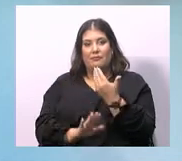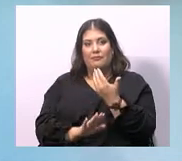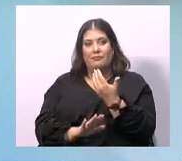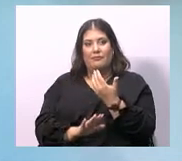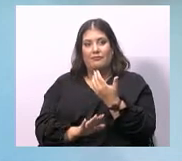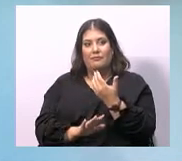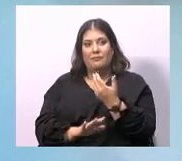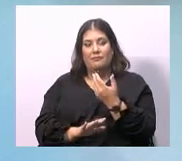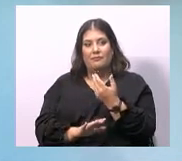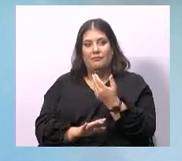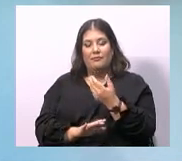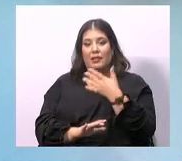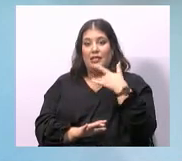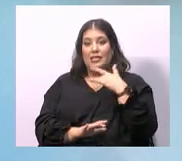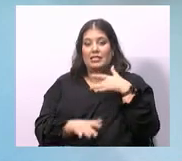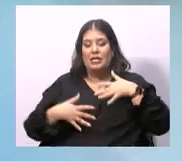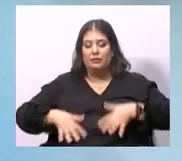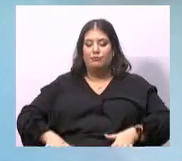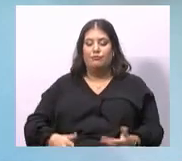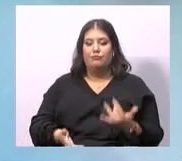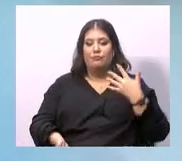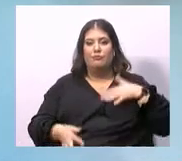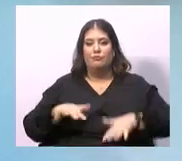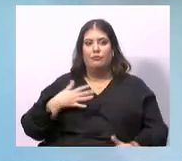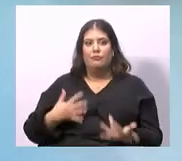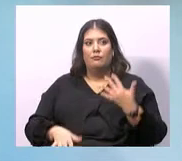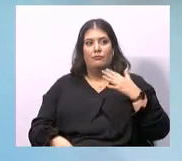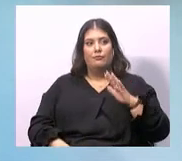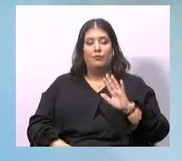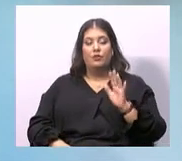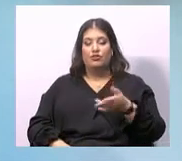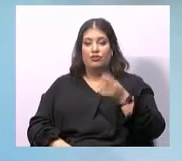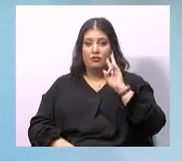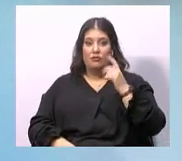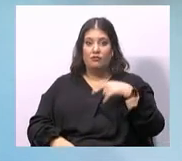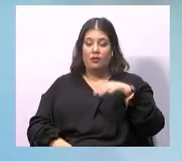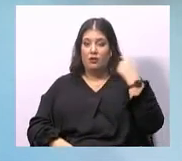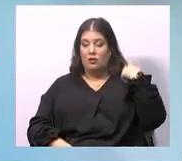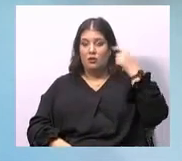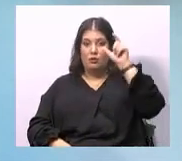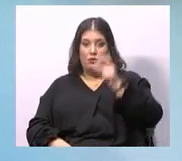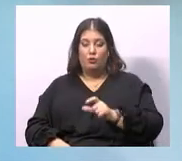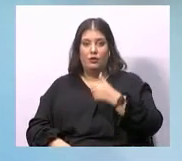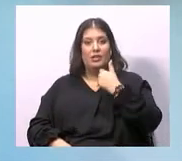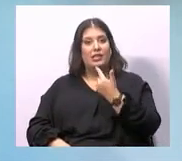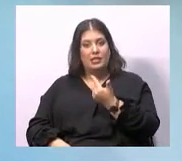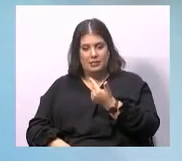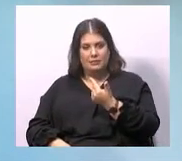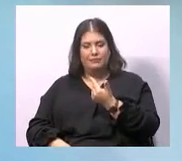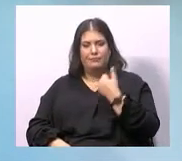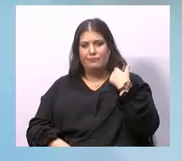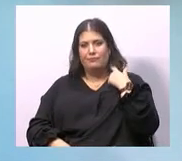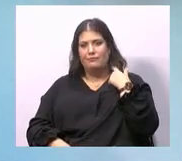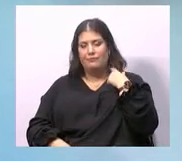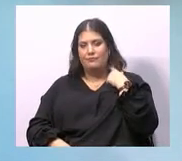digamos, do foro vascular, do foro circulatório. Já despistou a questão da coluna e daí ter-nos